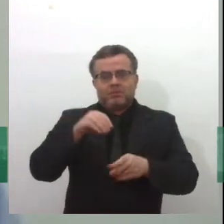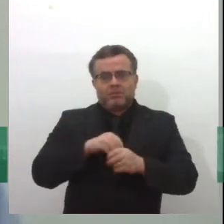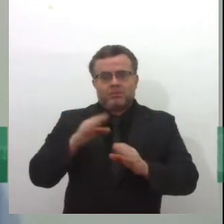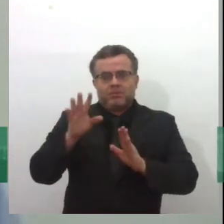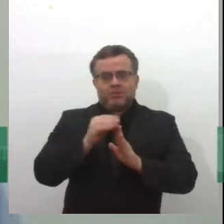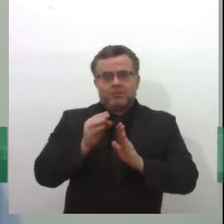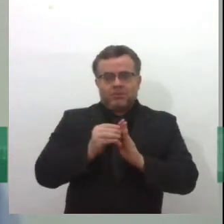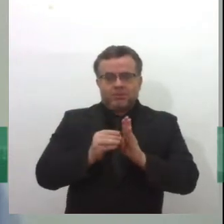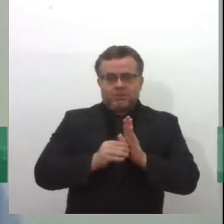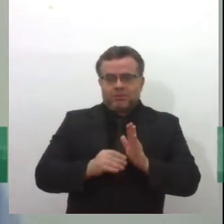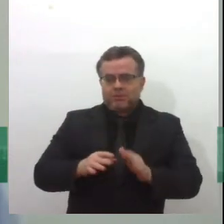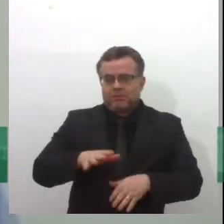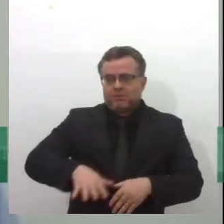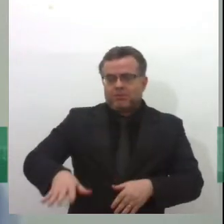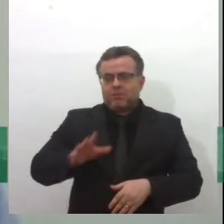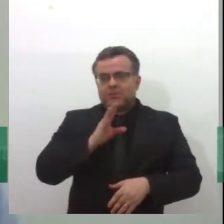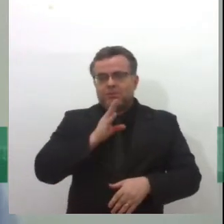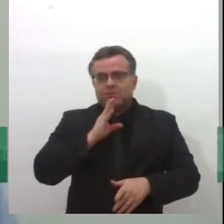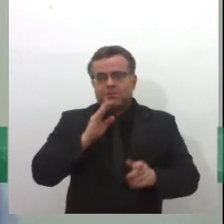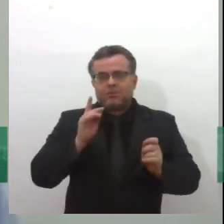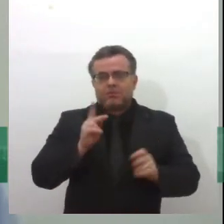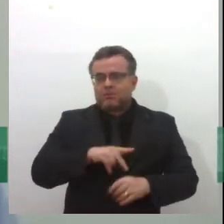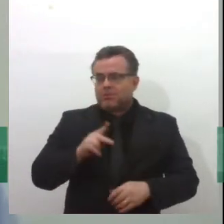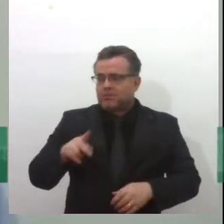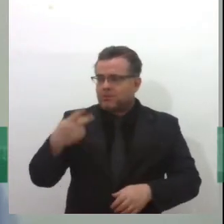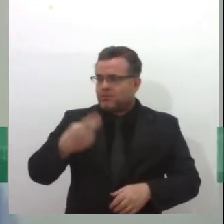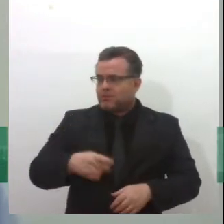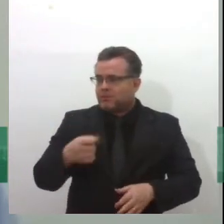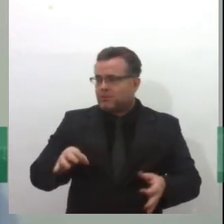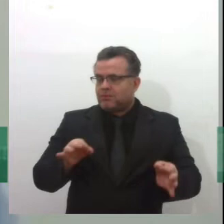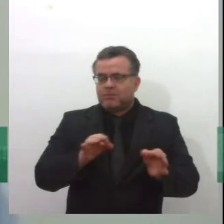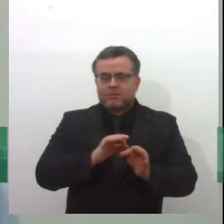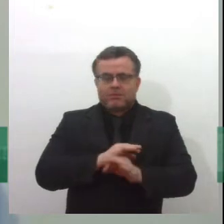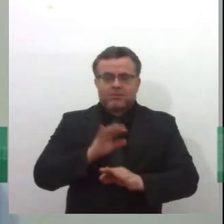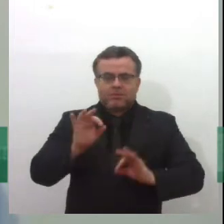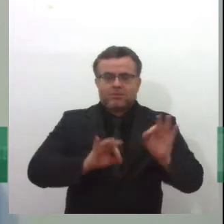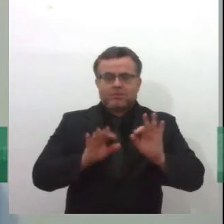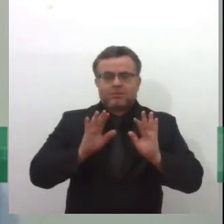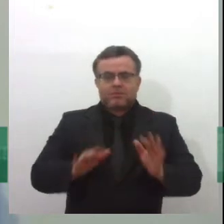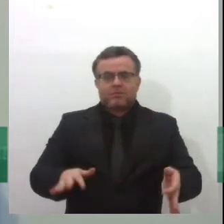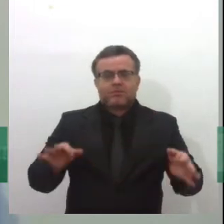áreas do conhecimento que os professores de Sergipe já estão preparados para lecionar. E